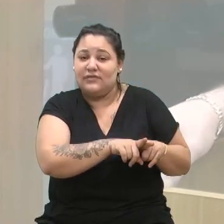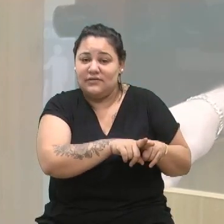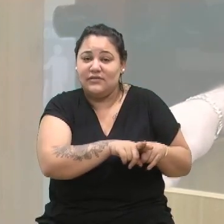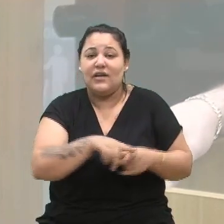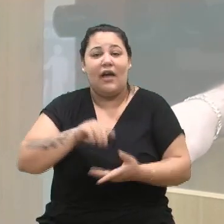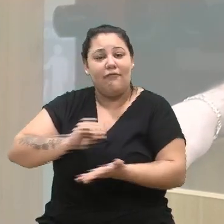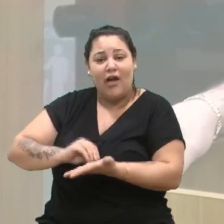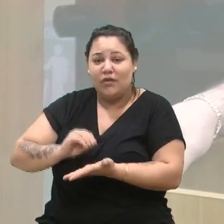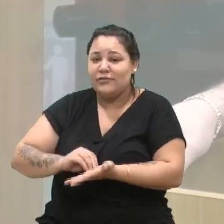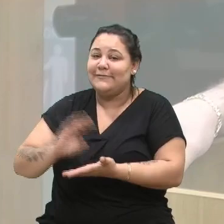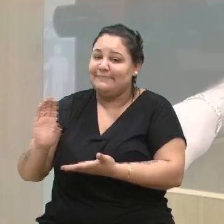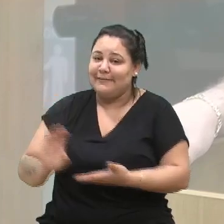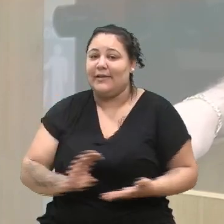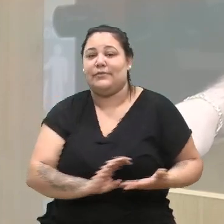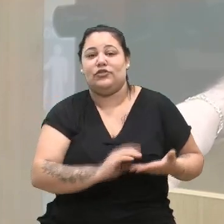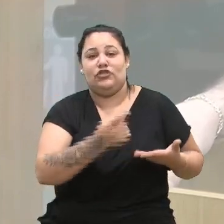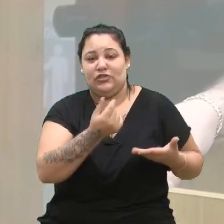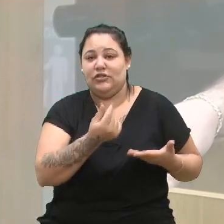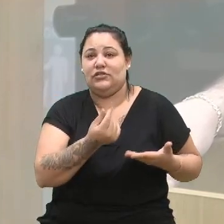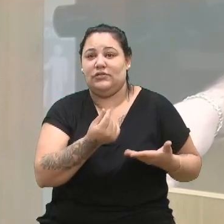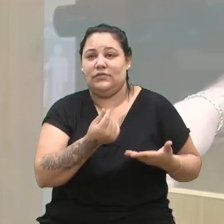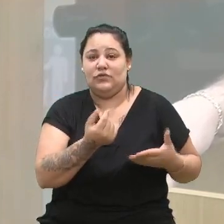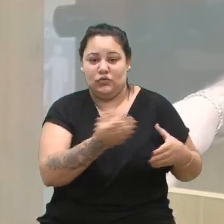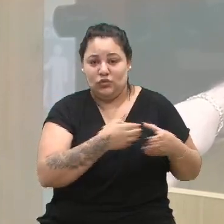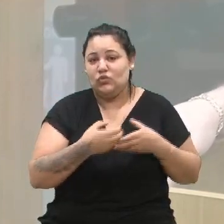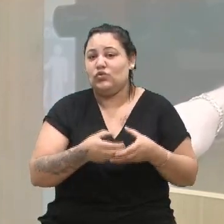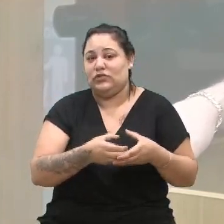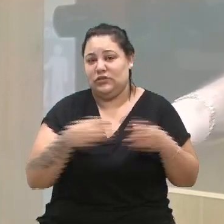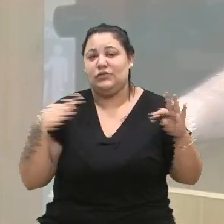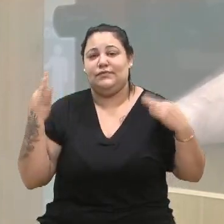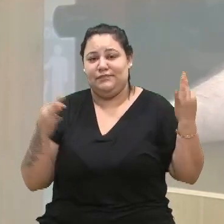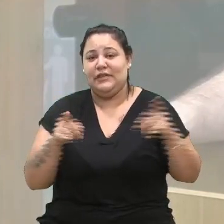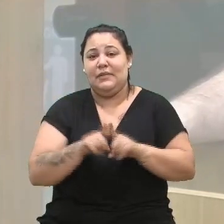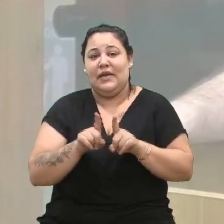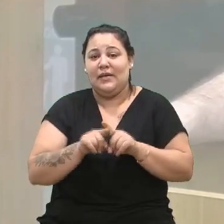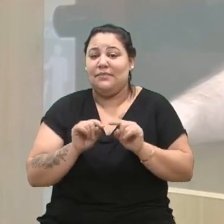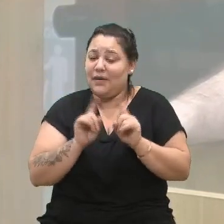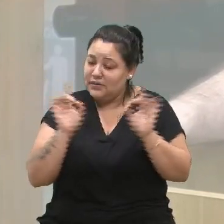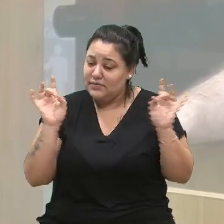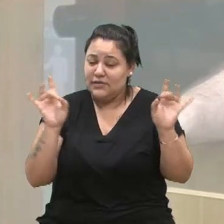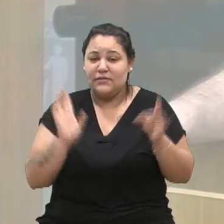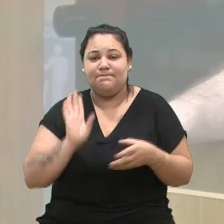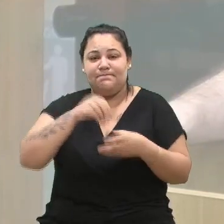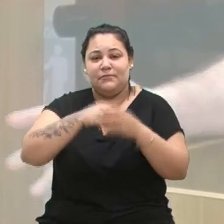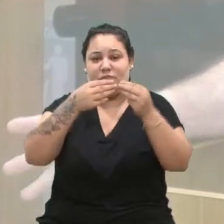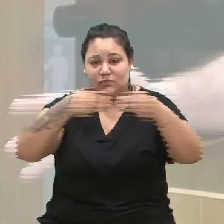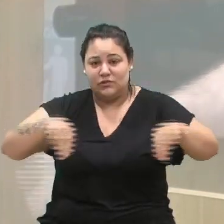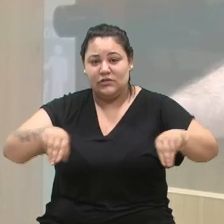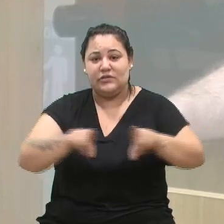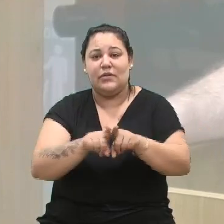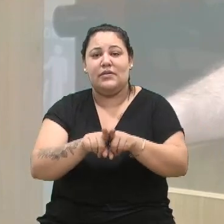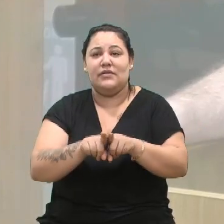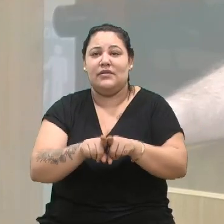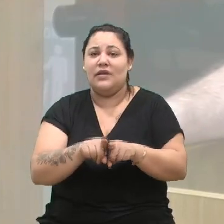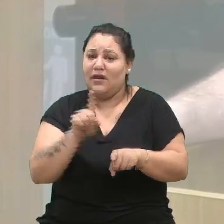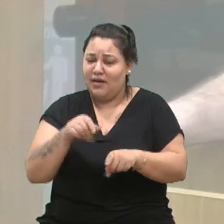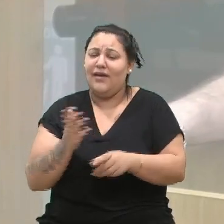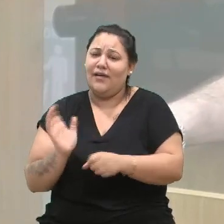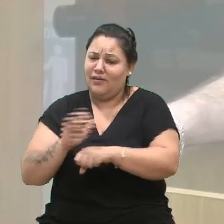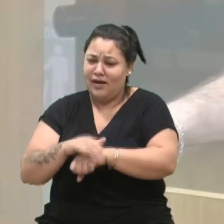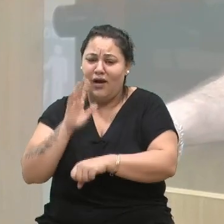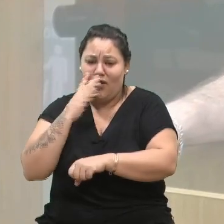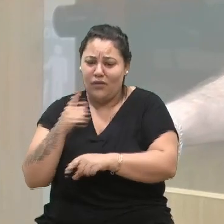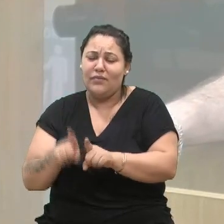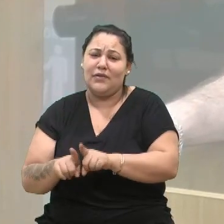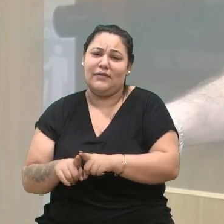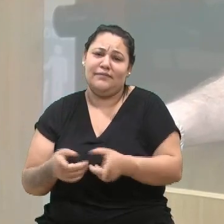falta de investimento no turismo que o senhor traz, mas em especial nos museus. É consequência, exatamente isso,